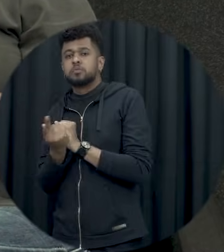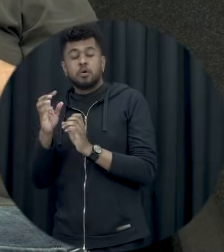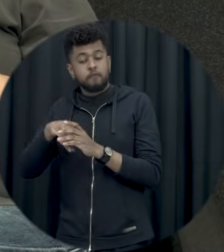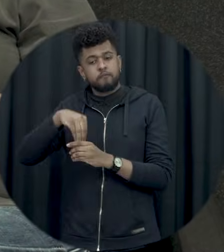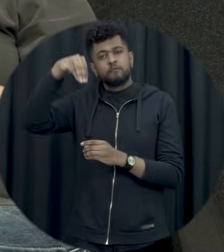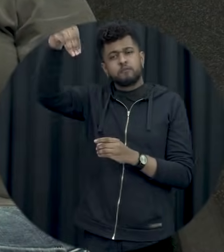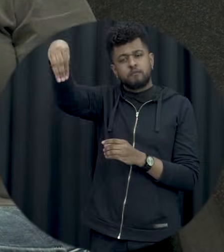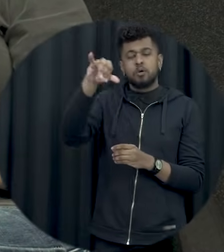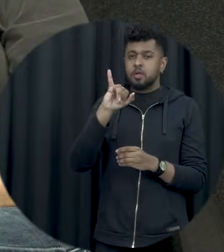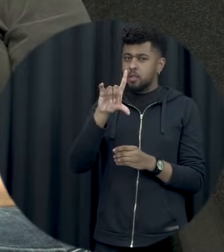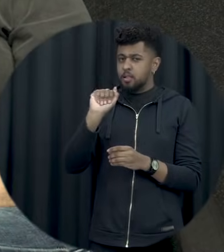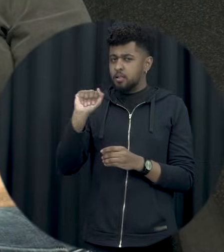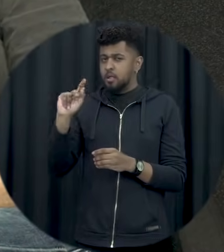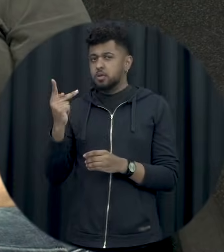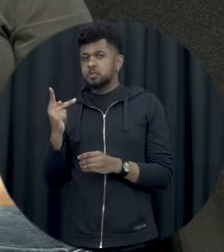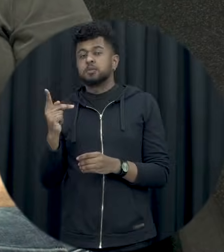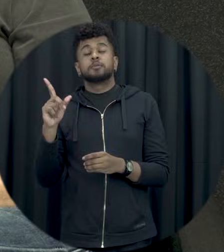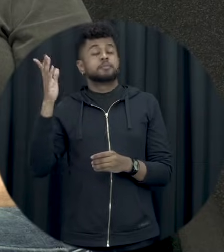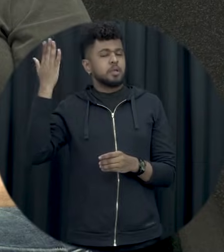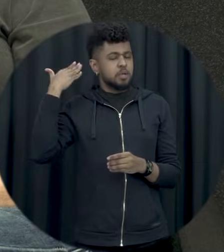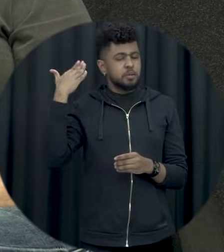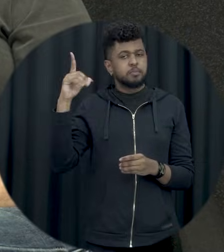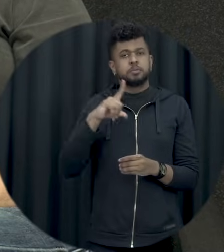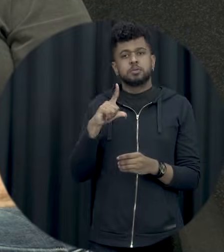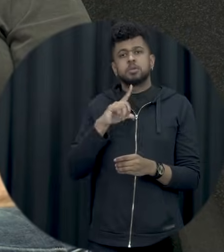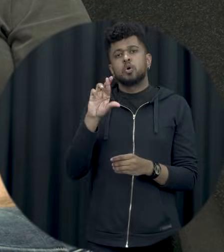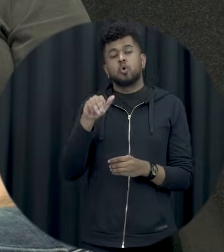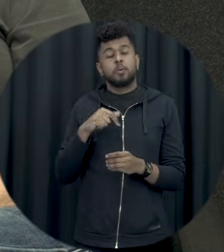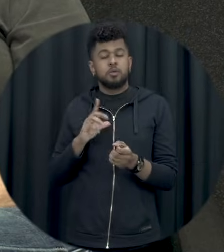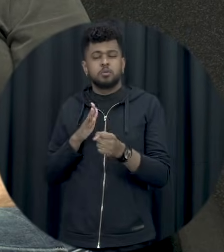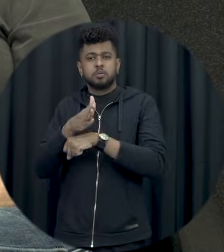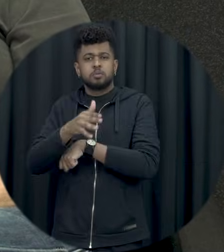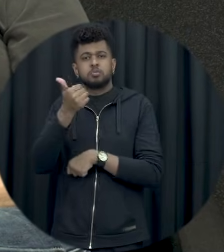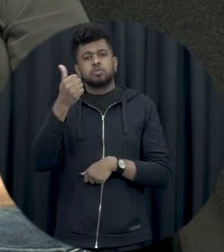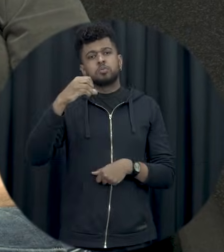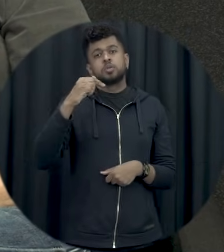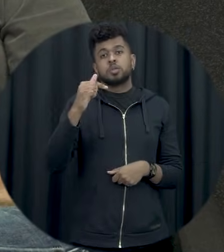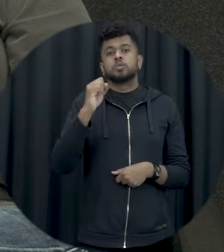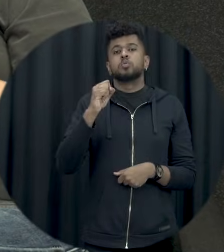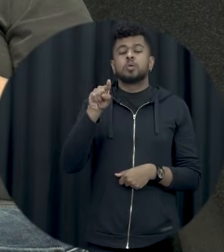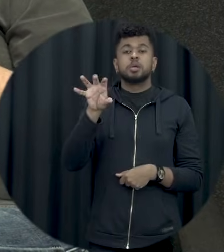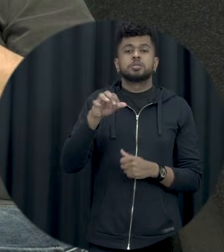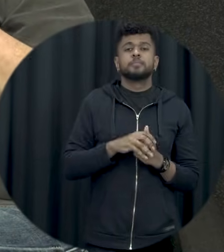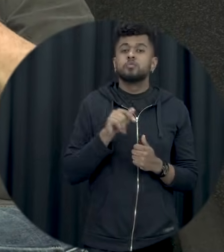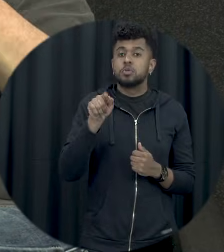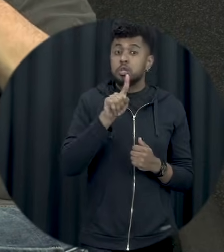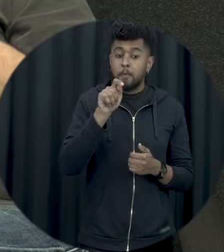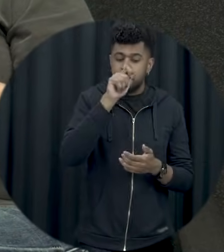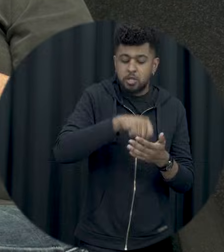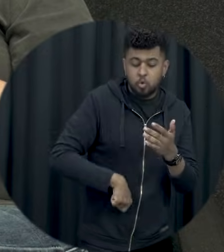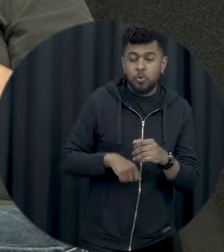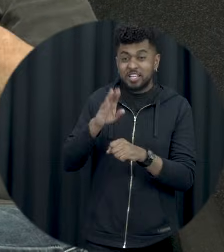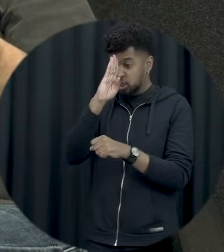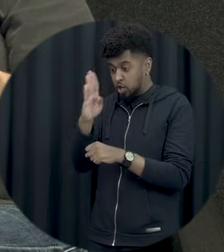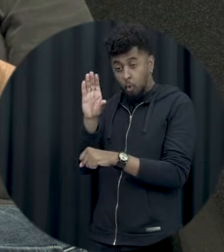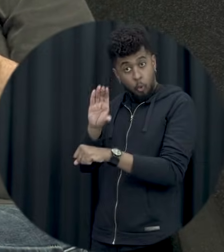Na época, na Faculdade de Letras e Filosofia da Universidade de Roma, quando eu entrei em 78, era assim. Você não se matriculava num curso,